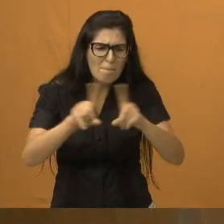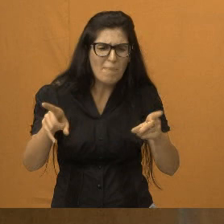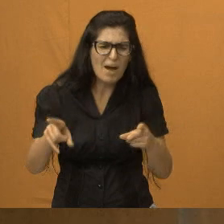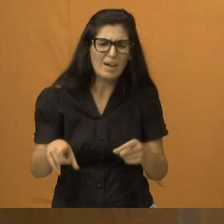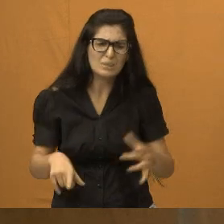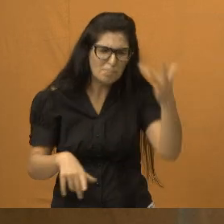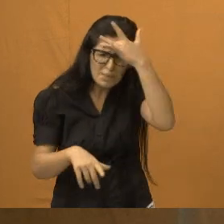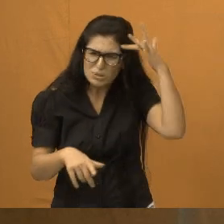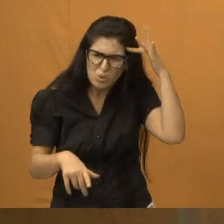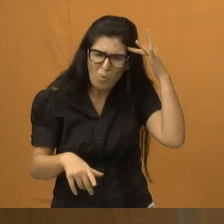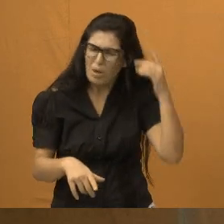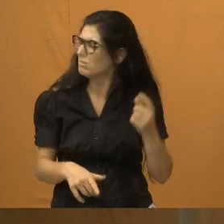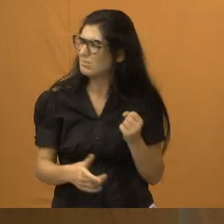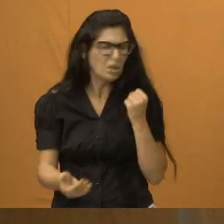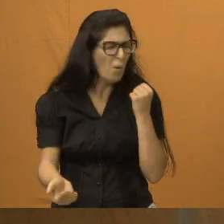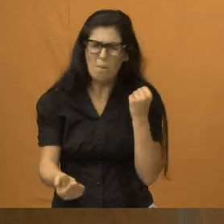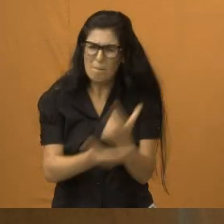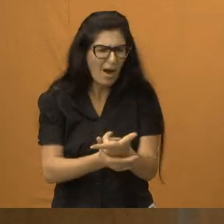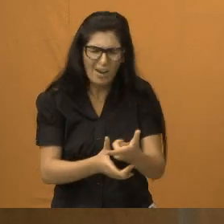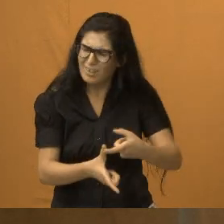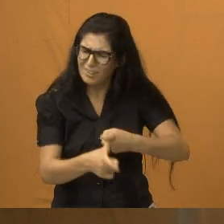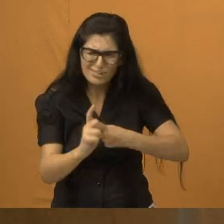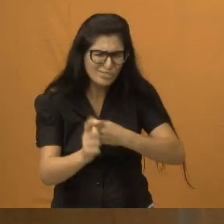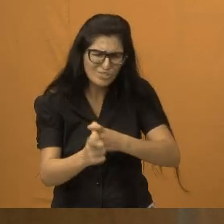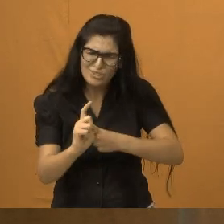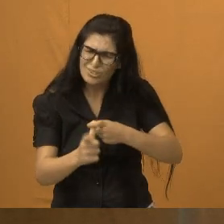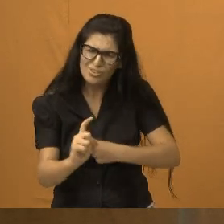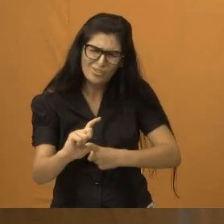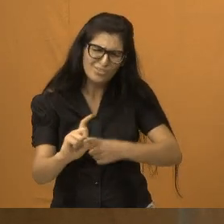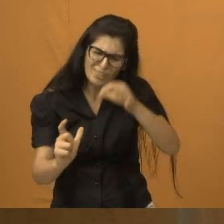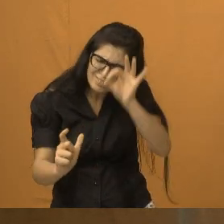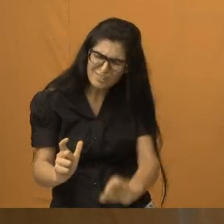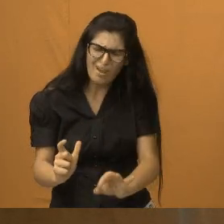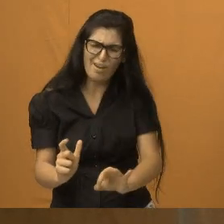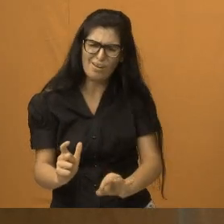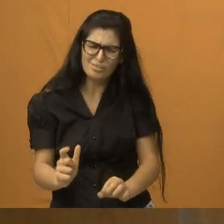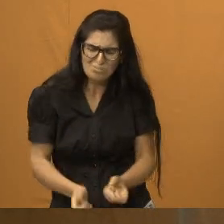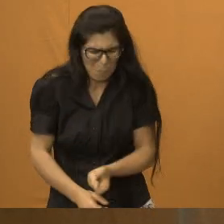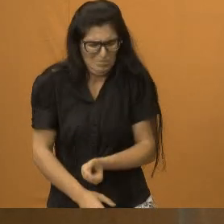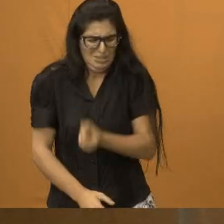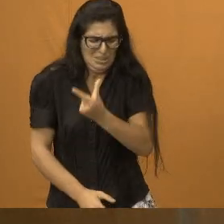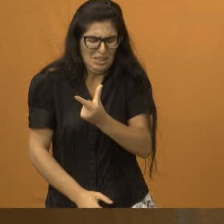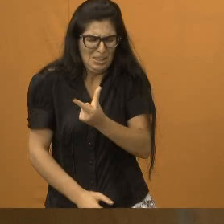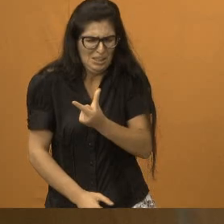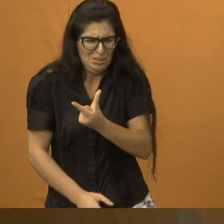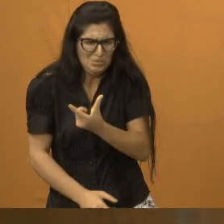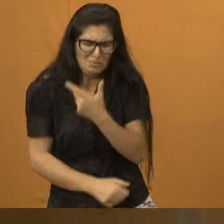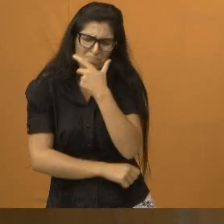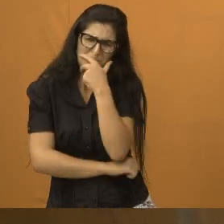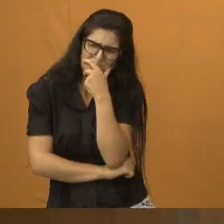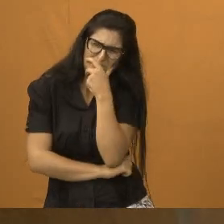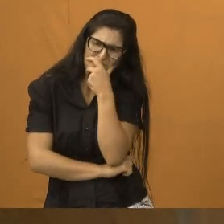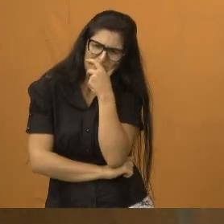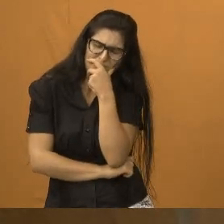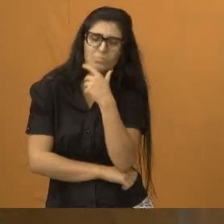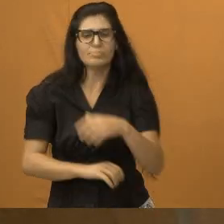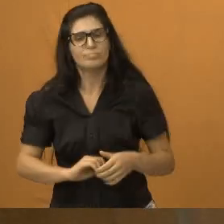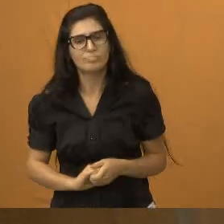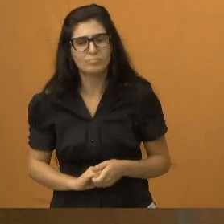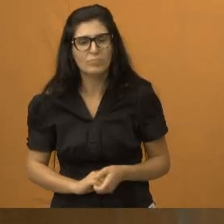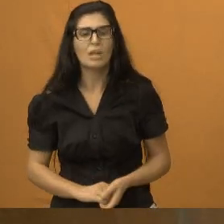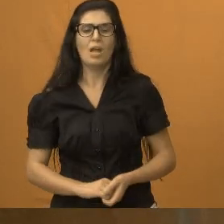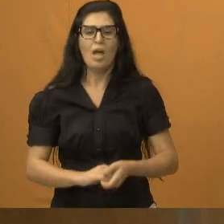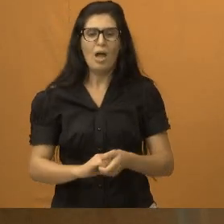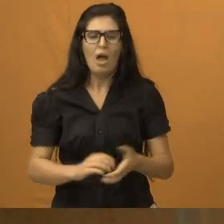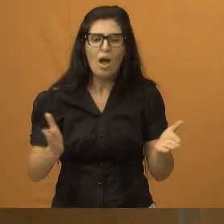meu entendimento, né, dentro dessa questão, pelo menos agora eu vou falar como munícipe nessa questão, como falou o Lucimar